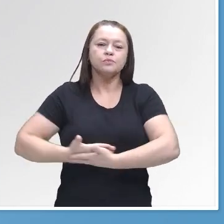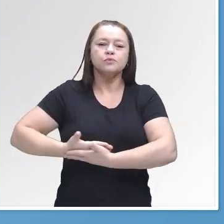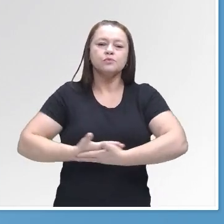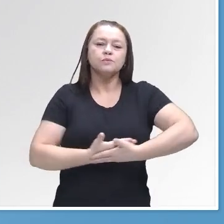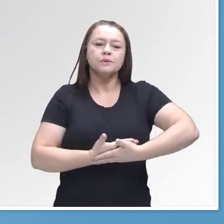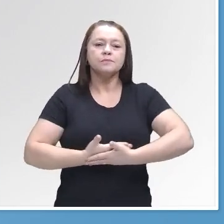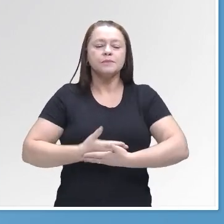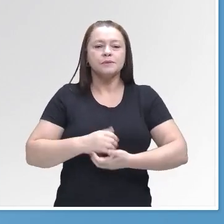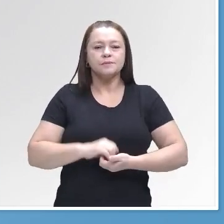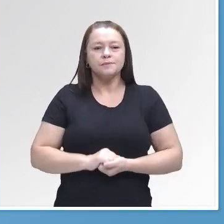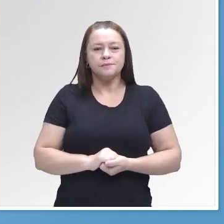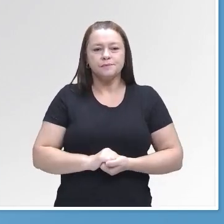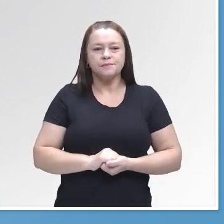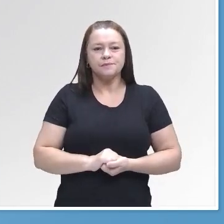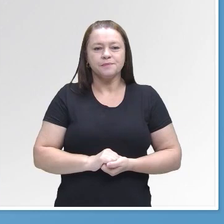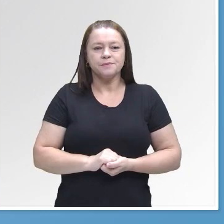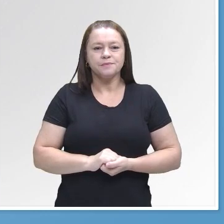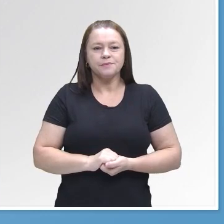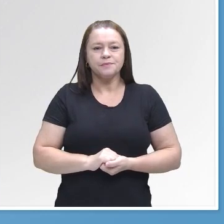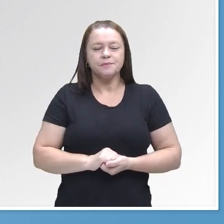bebê?